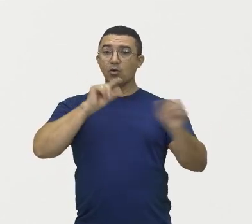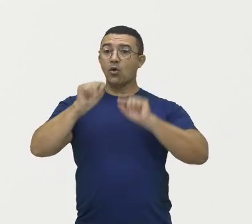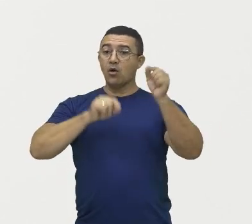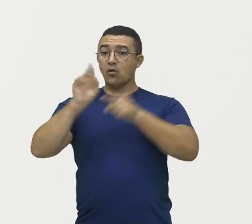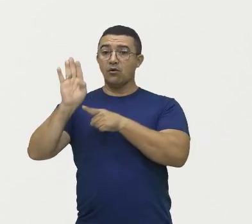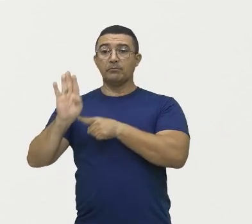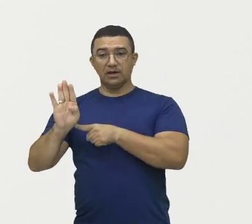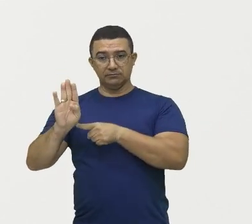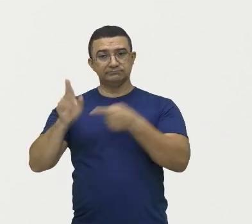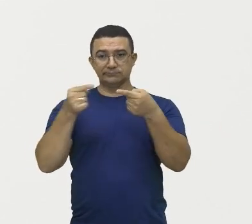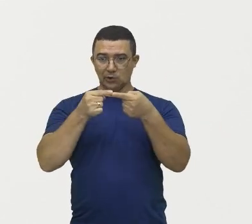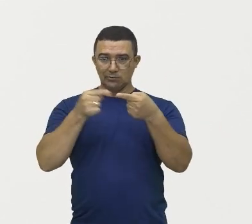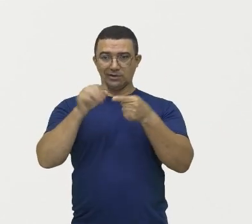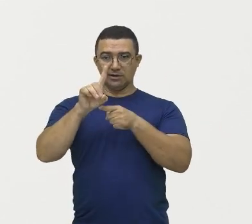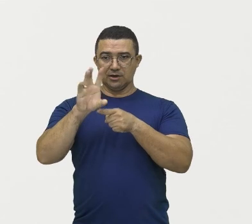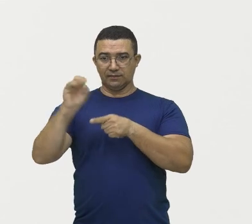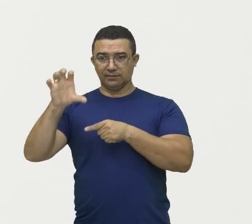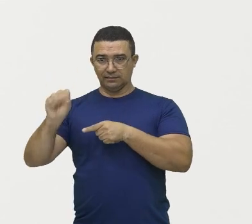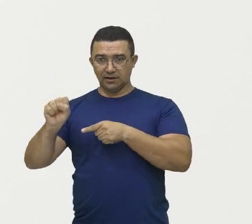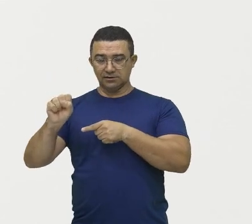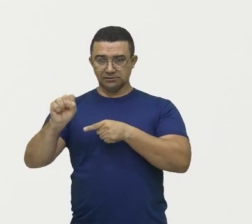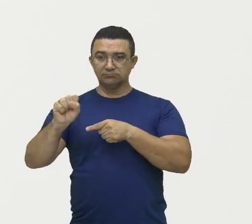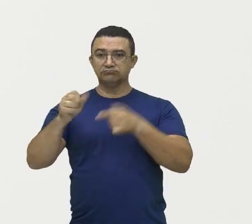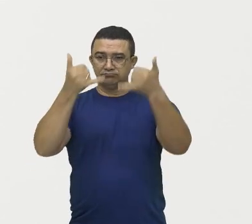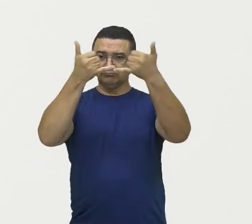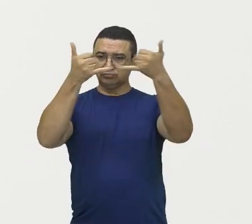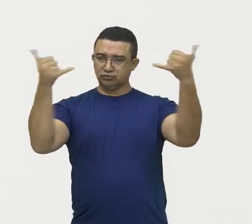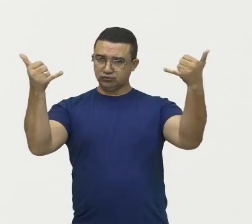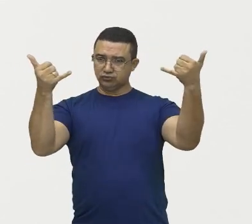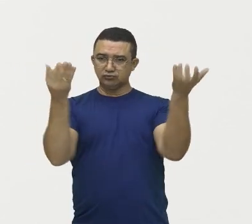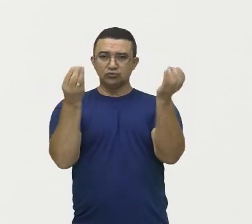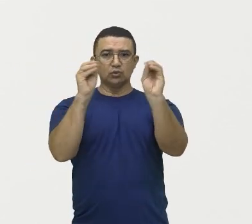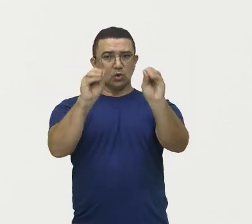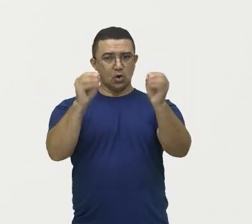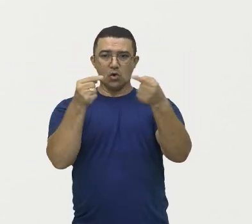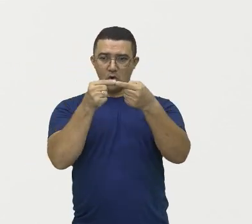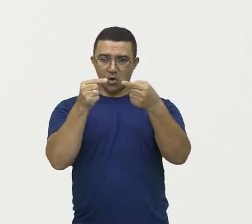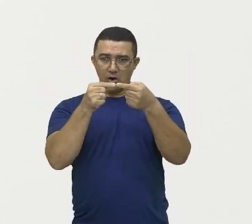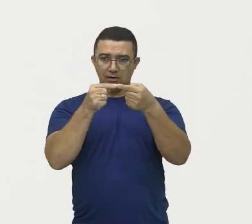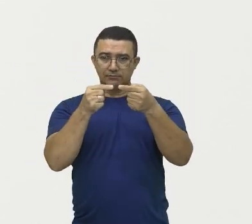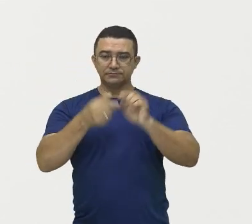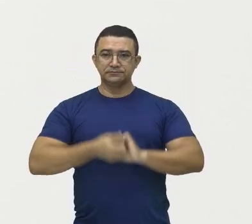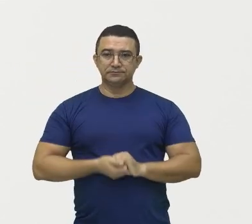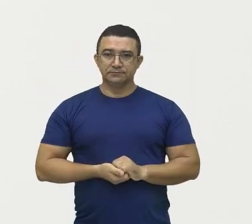letra B, o does, né? O does preenche corretamente aí